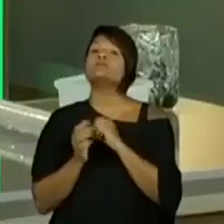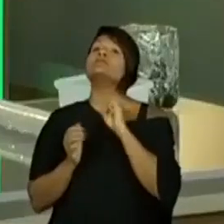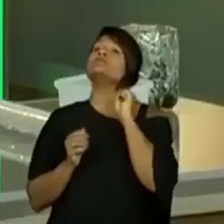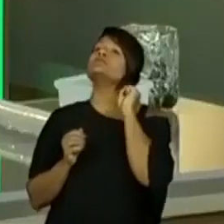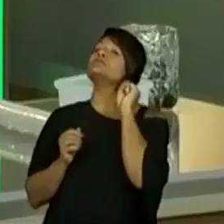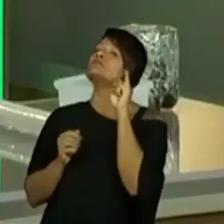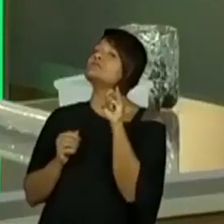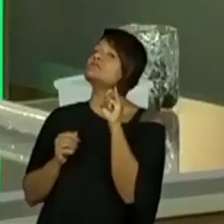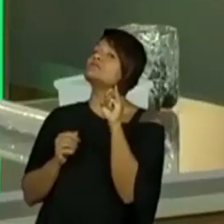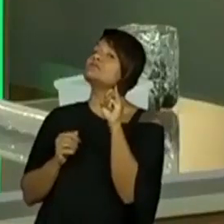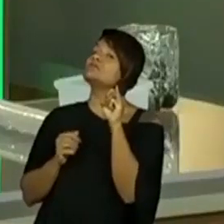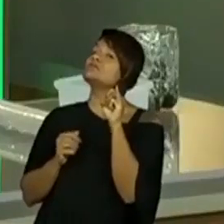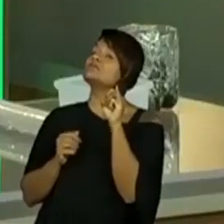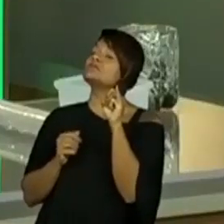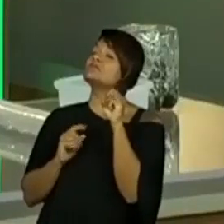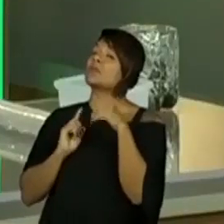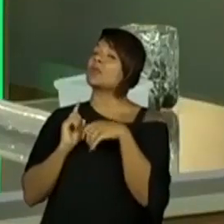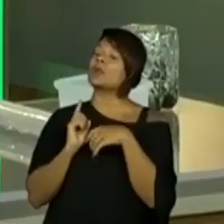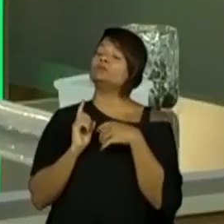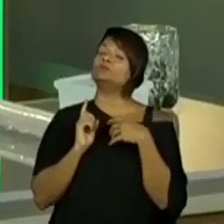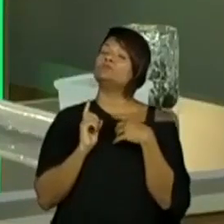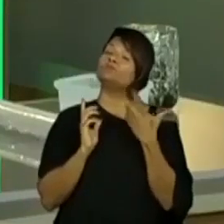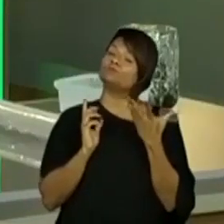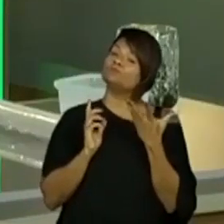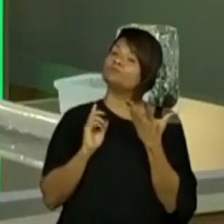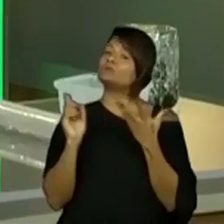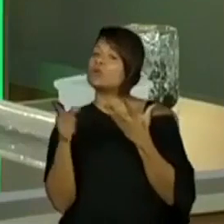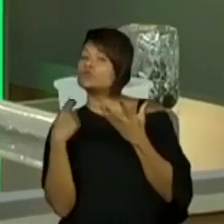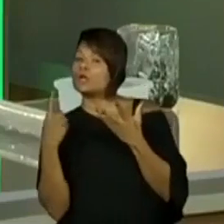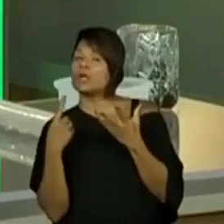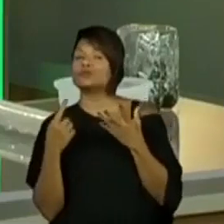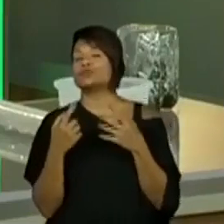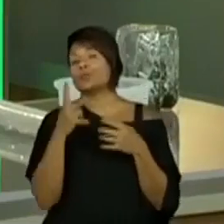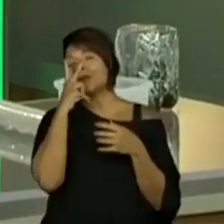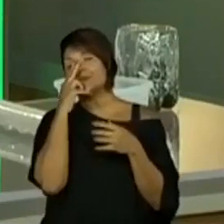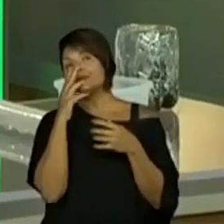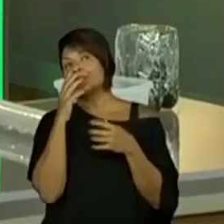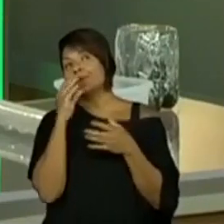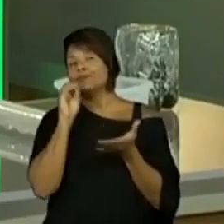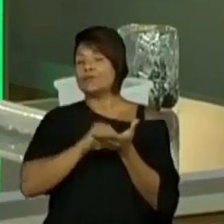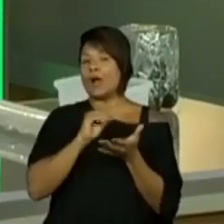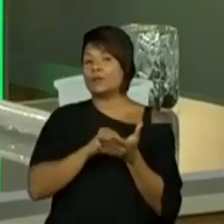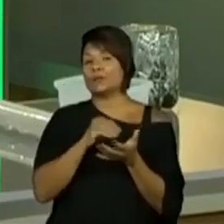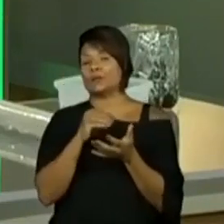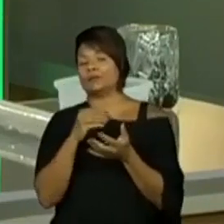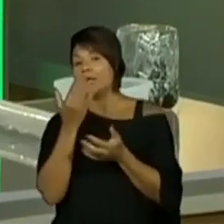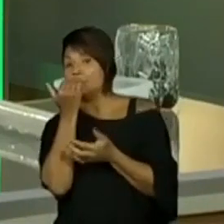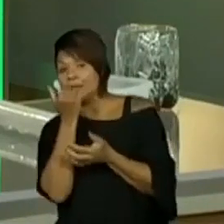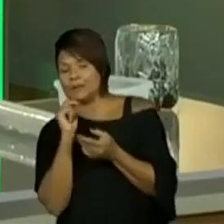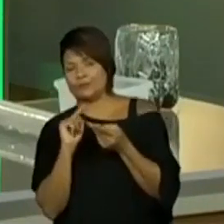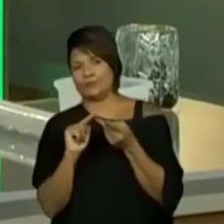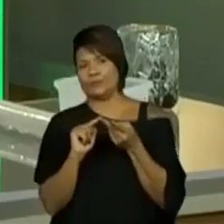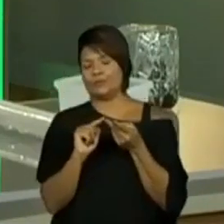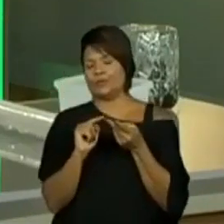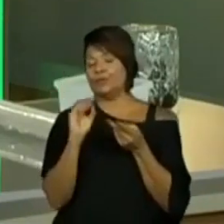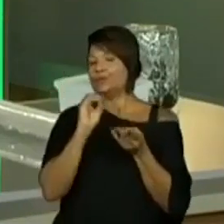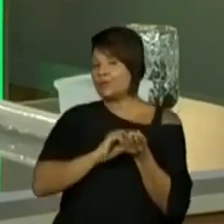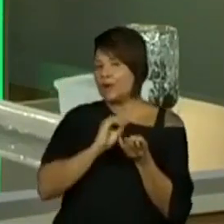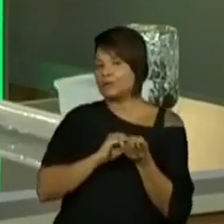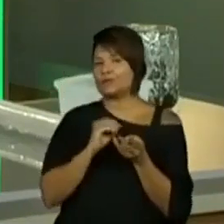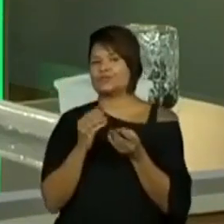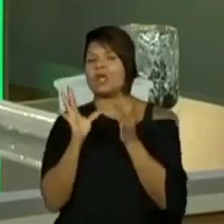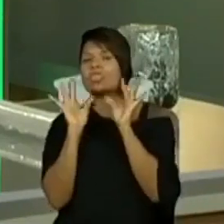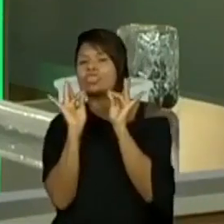nós tivéssemos falta de umidade, falta de alimento, tivesse alguma